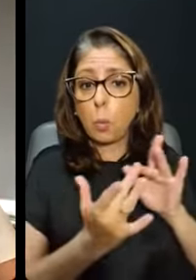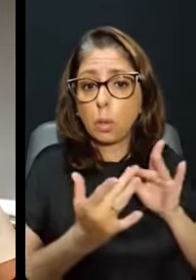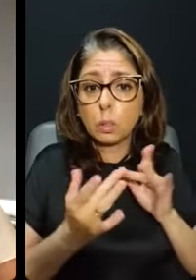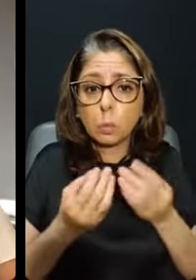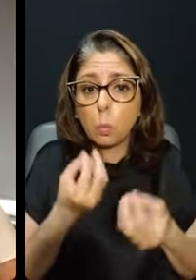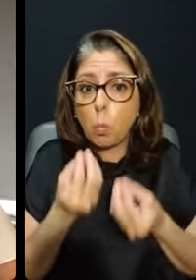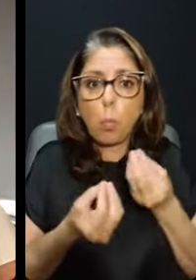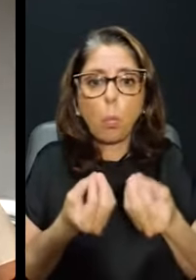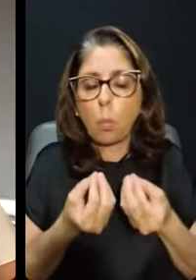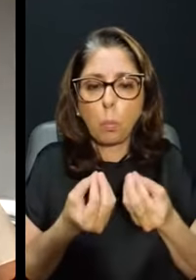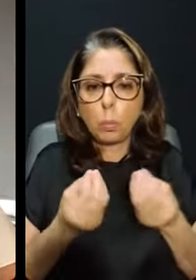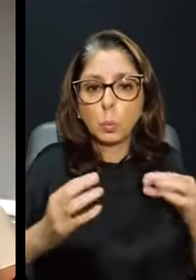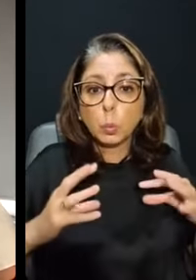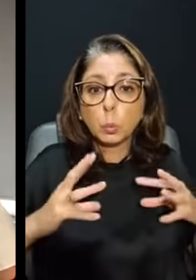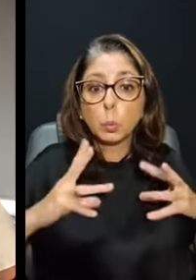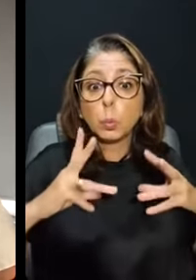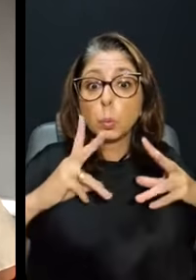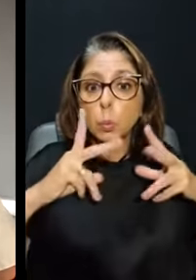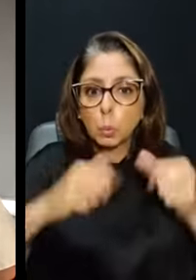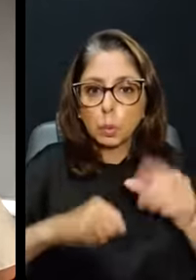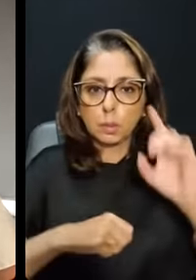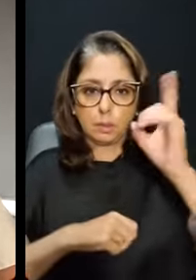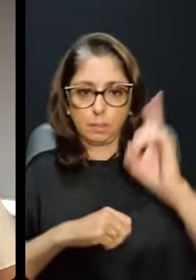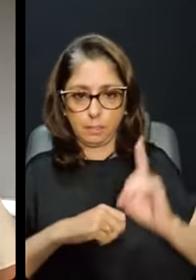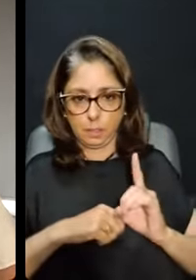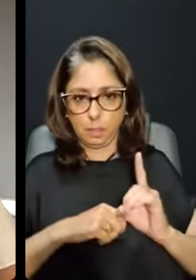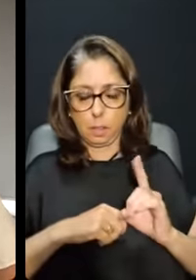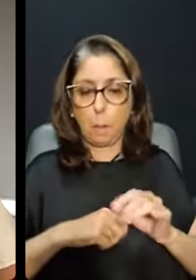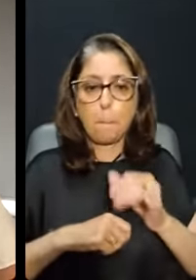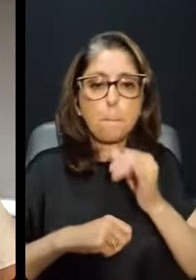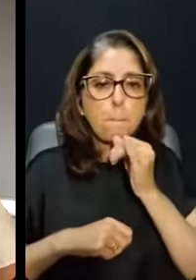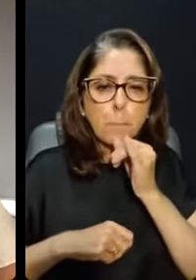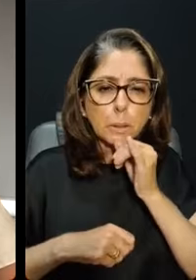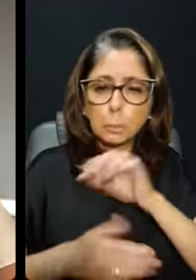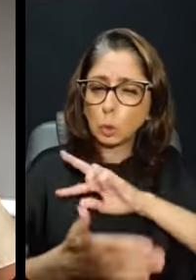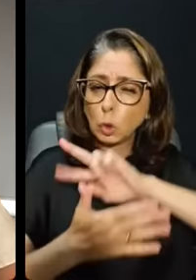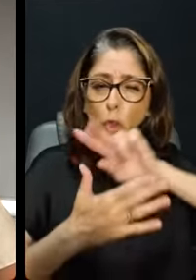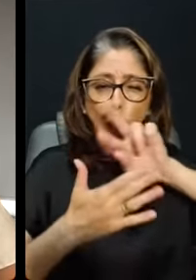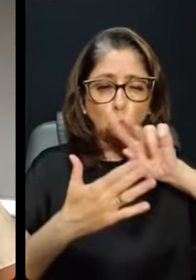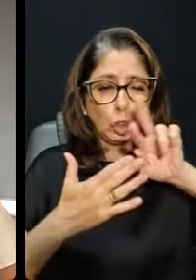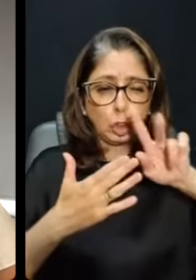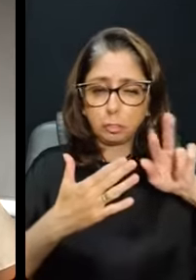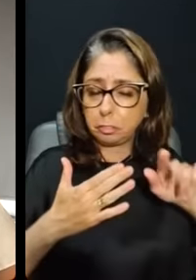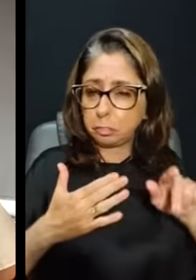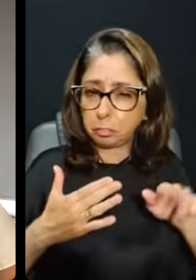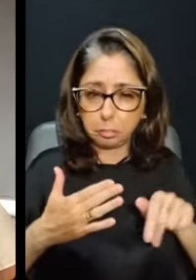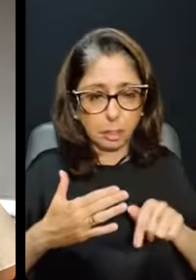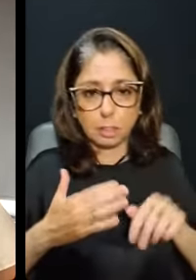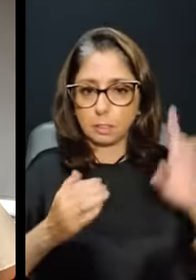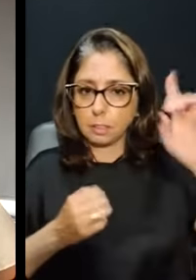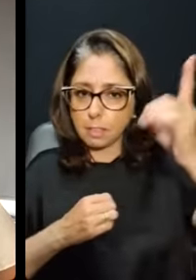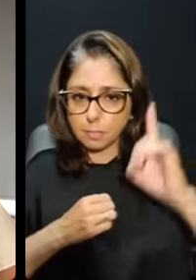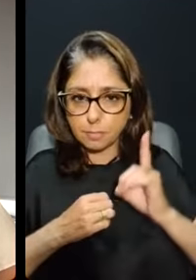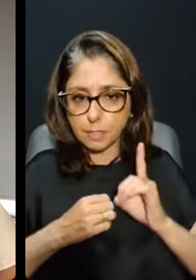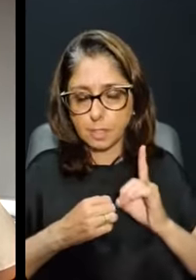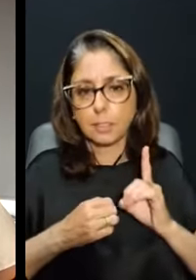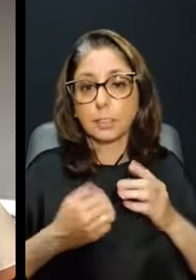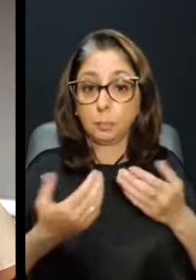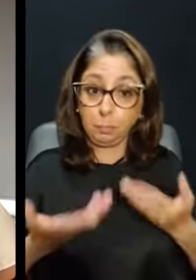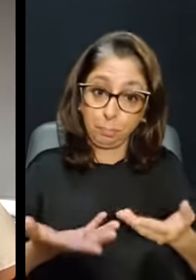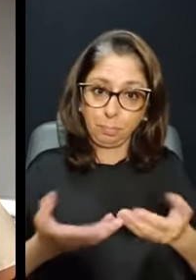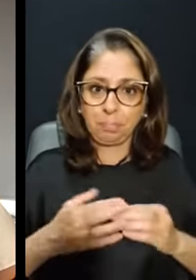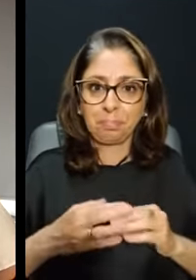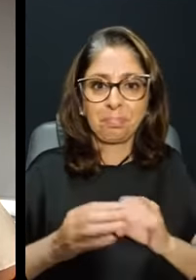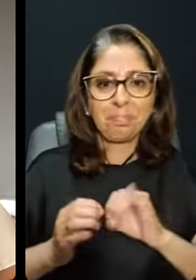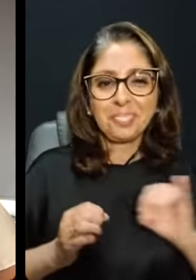com todos os tipos, e a gente sabe que o espectro de deficiências é enorme. Então, assim, quando alguém chega